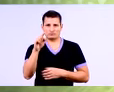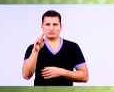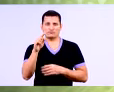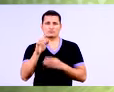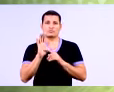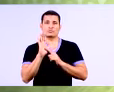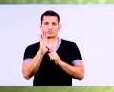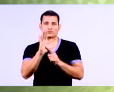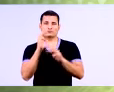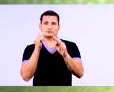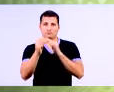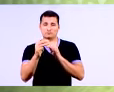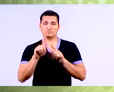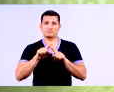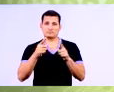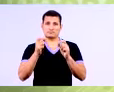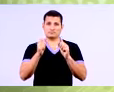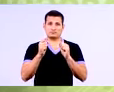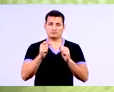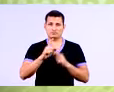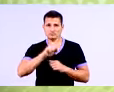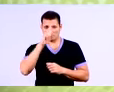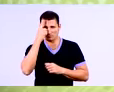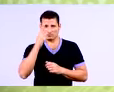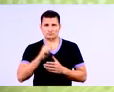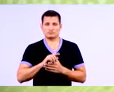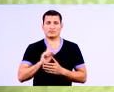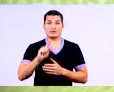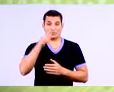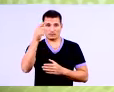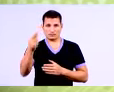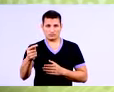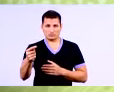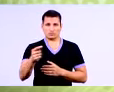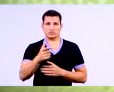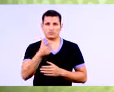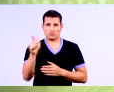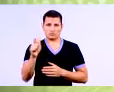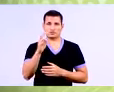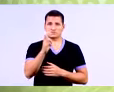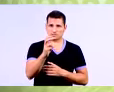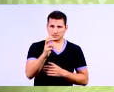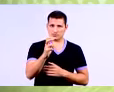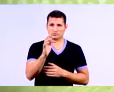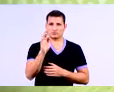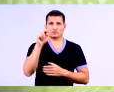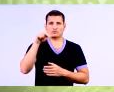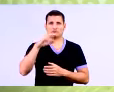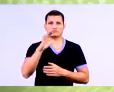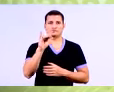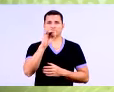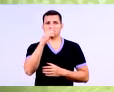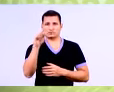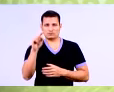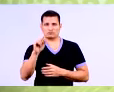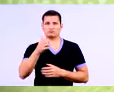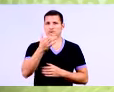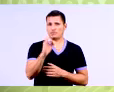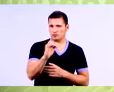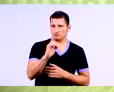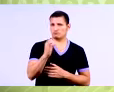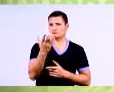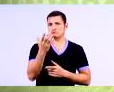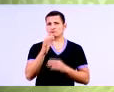mensagem. Mas eu poderia ter criado, além dessa função, outras 5 funções, outras 10